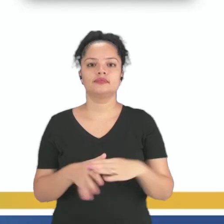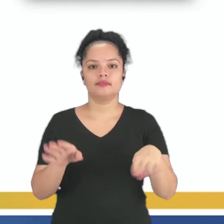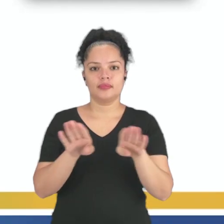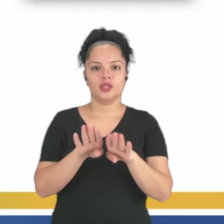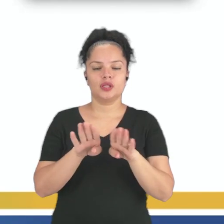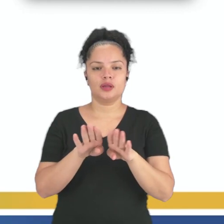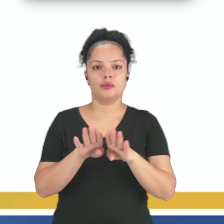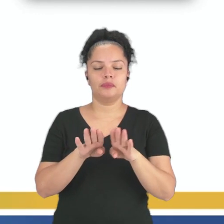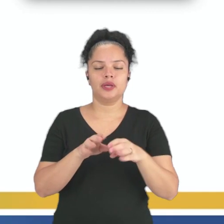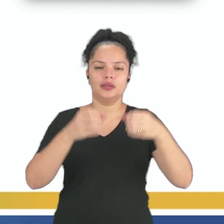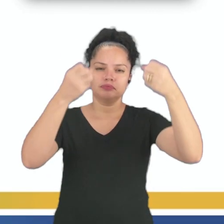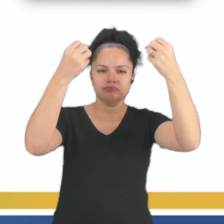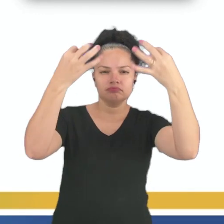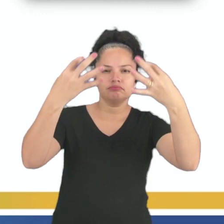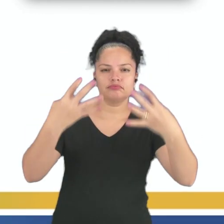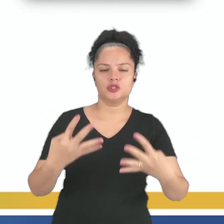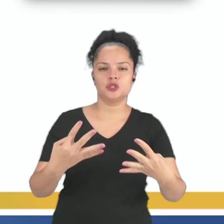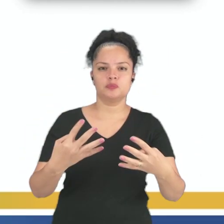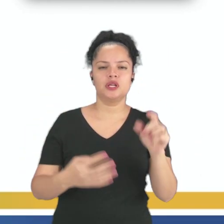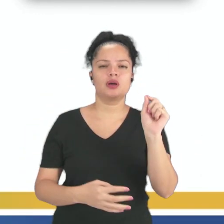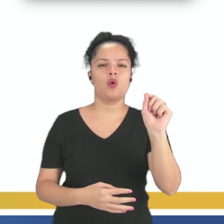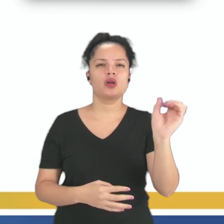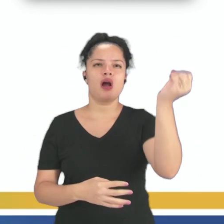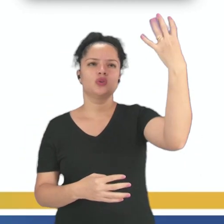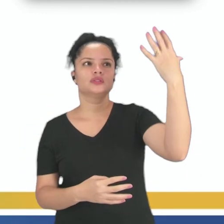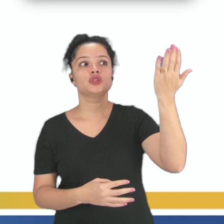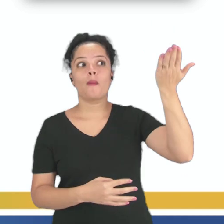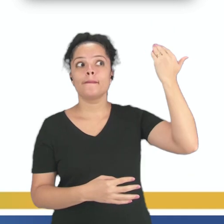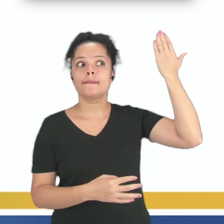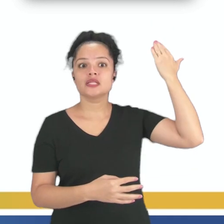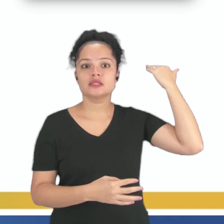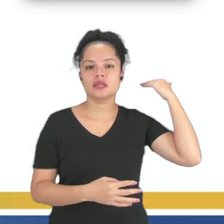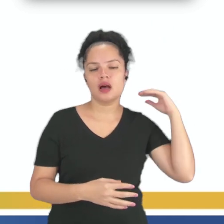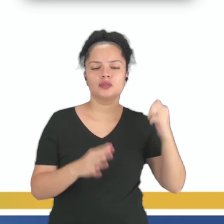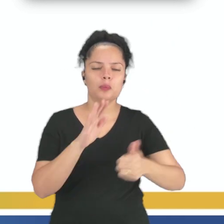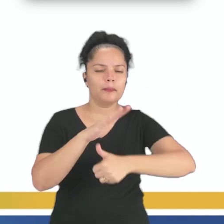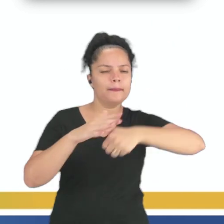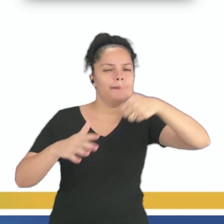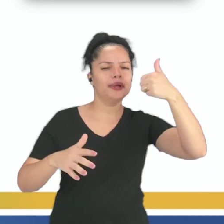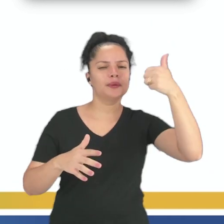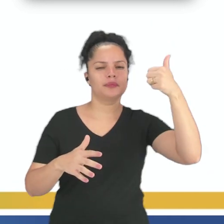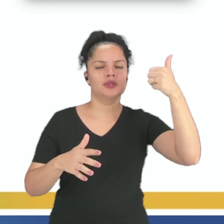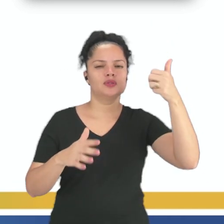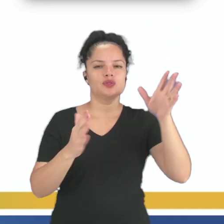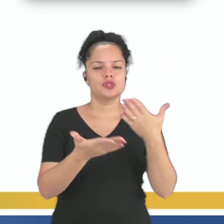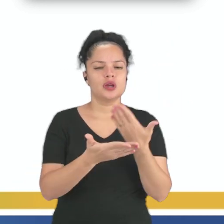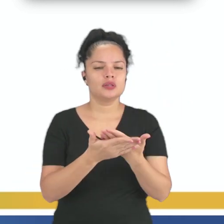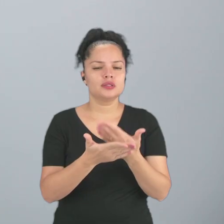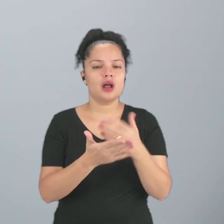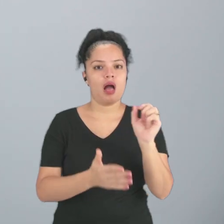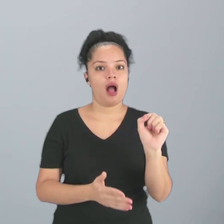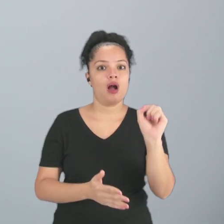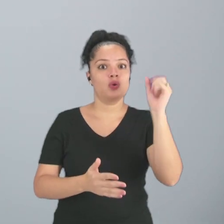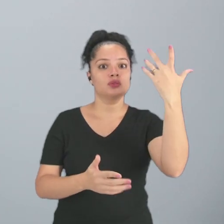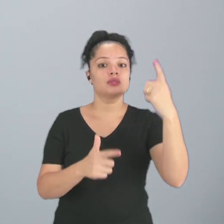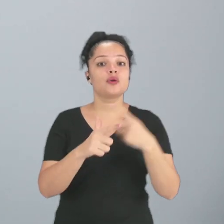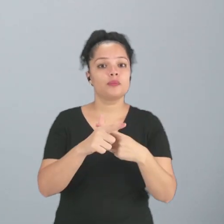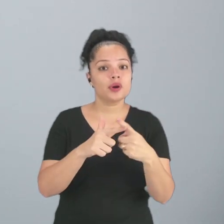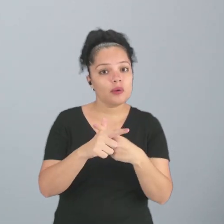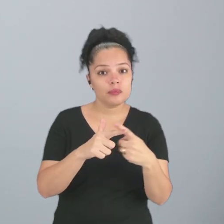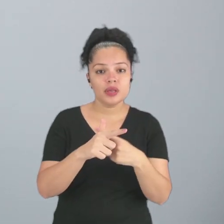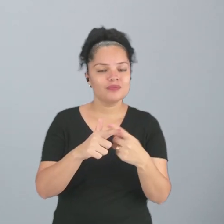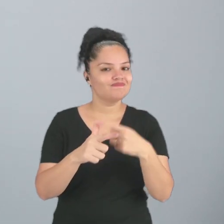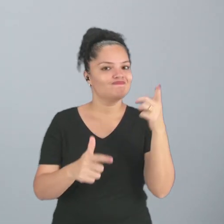fato marcante do passado do autor. Claro, o primeiro dia de aula, já que aconteceu esse incidente, ele